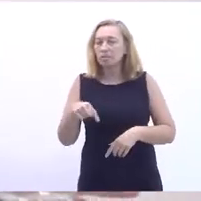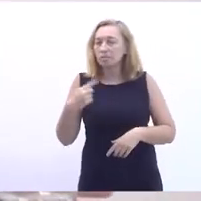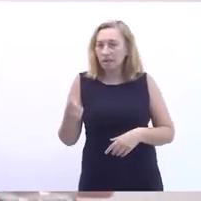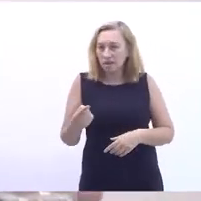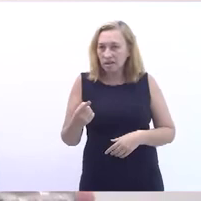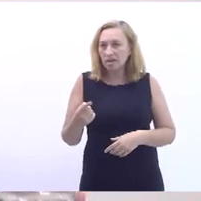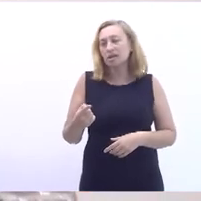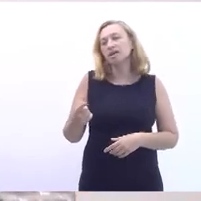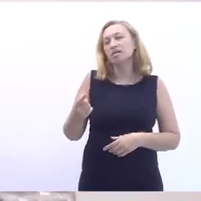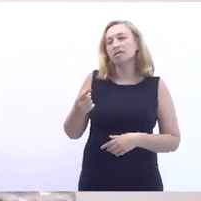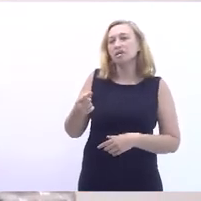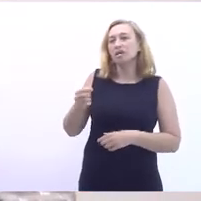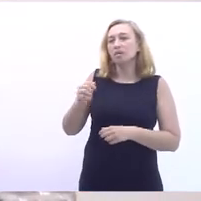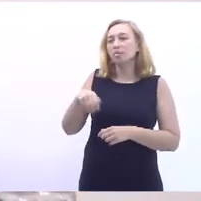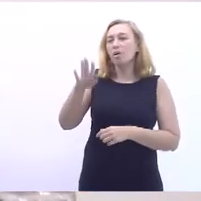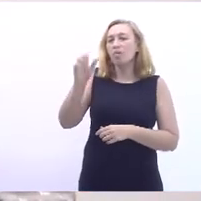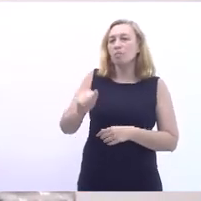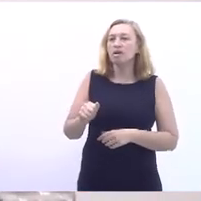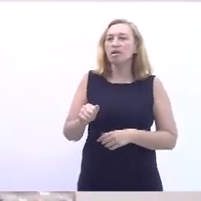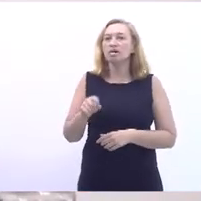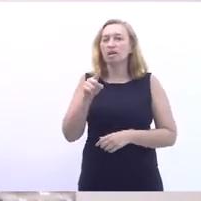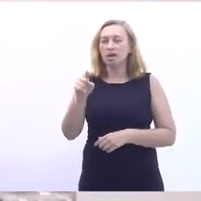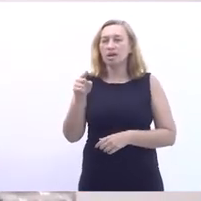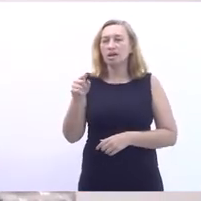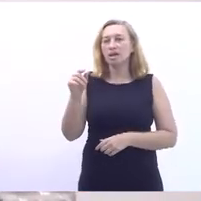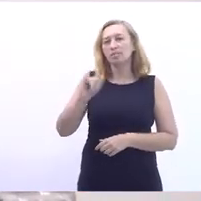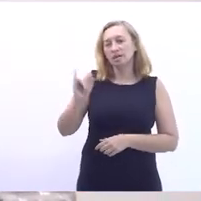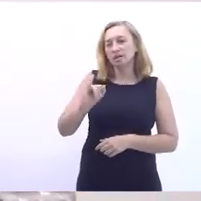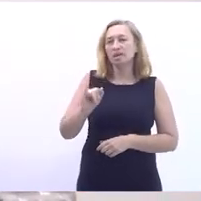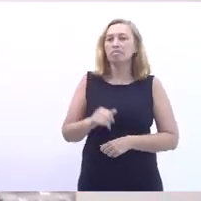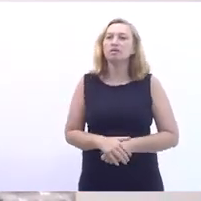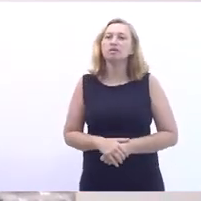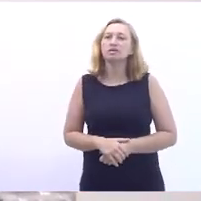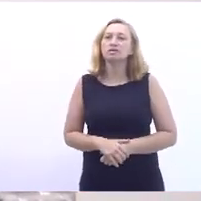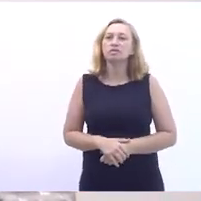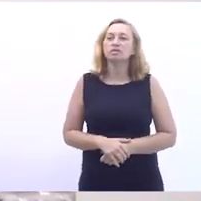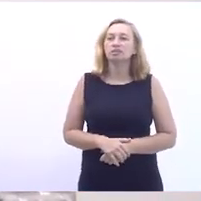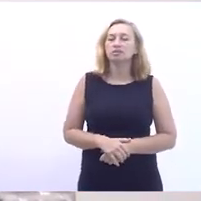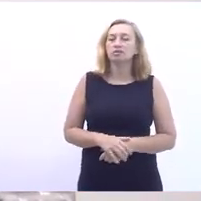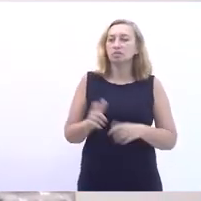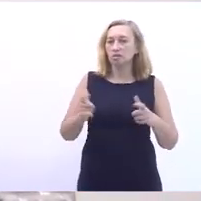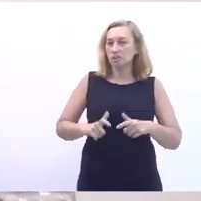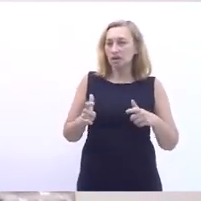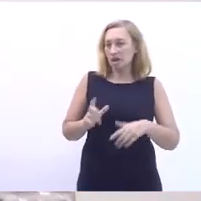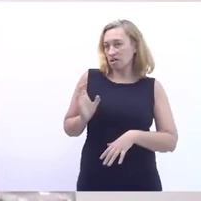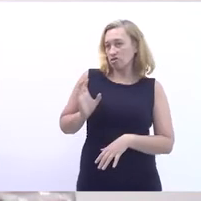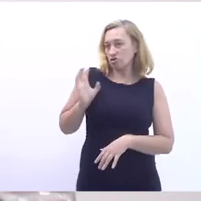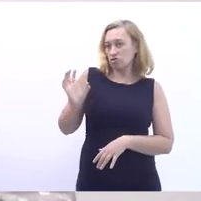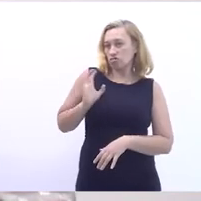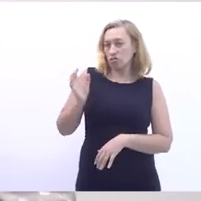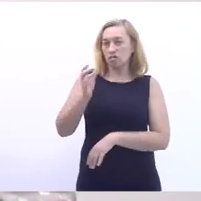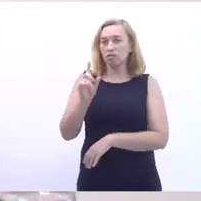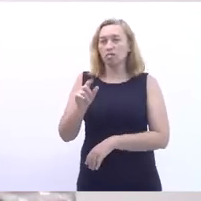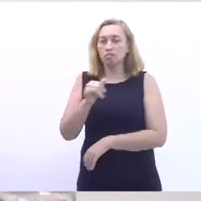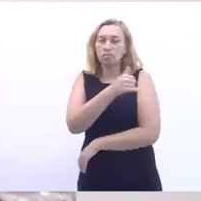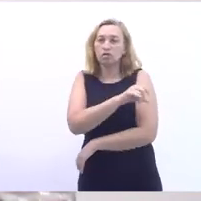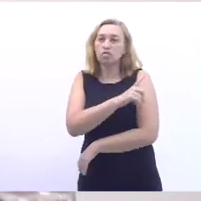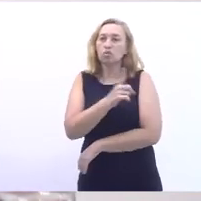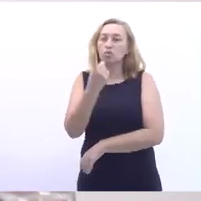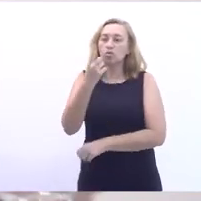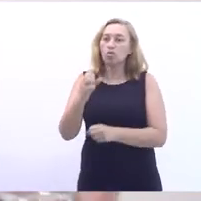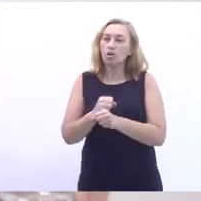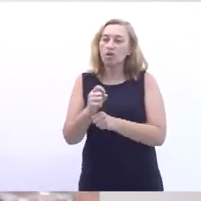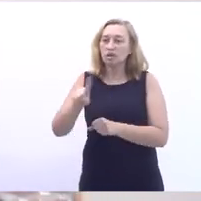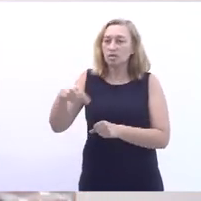tiro em todo mundo que foi que aconteceu em Ipanema né área nobre do Rio galera apanhou da polícia um ano depois de uma